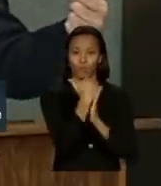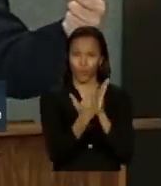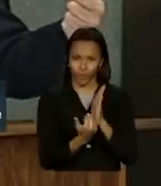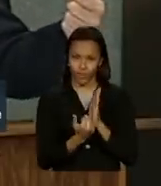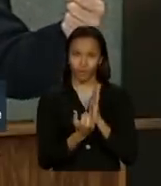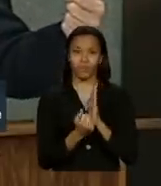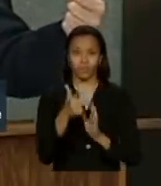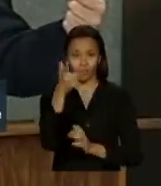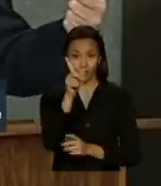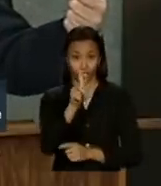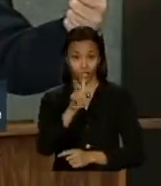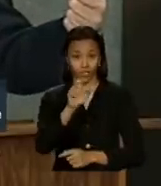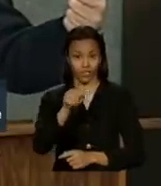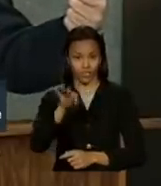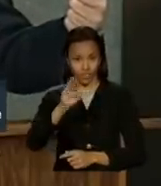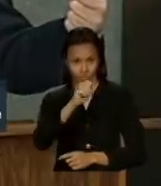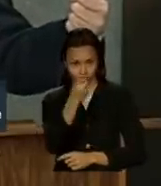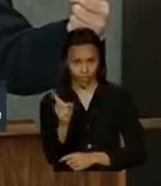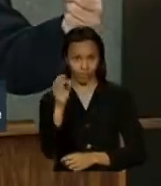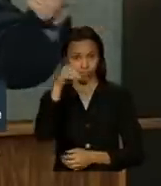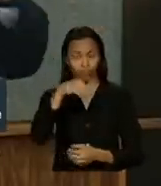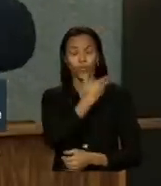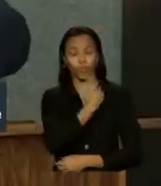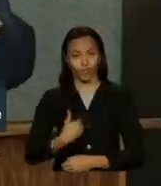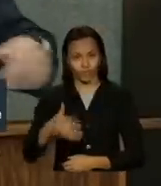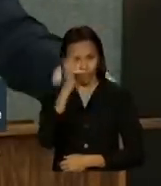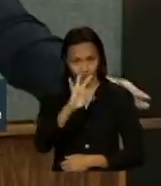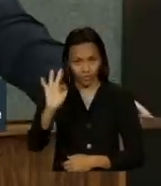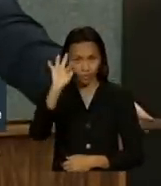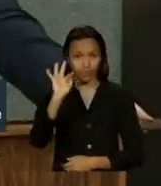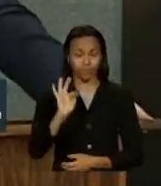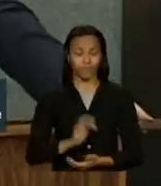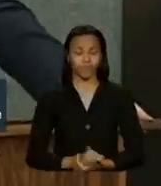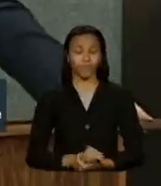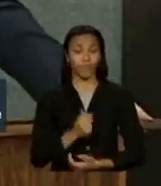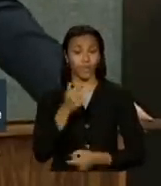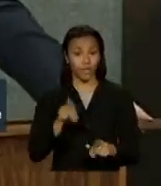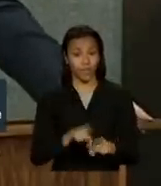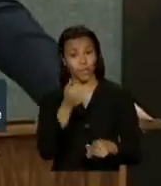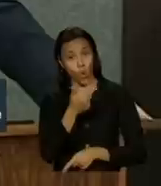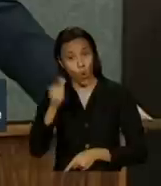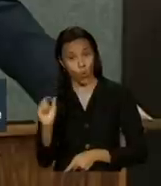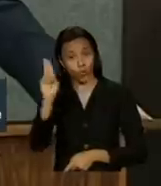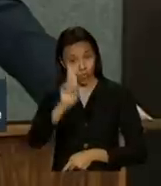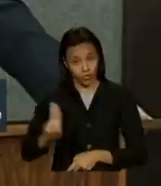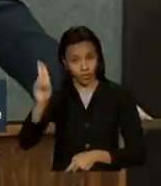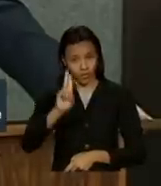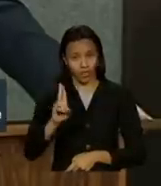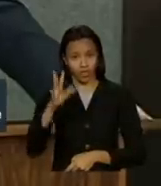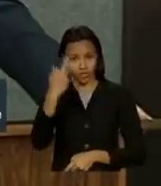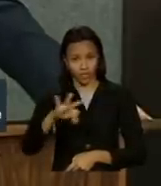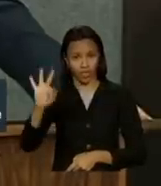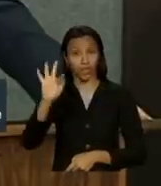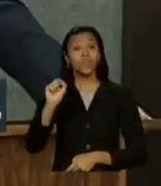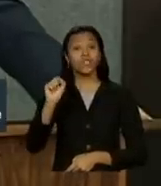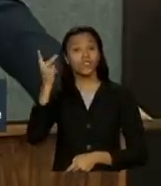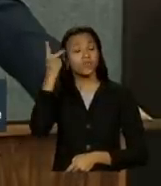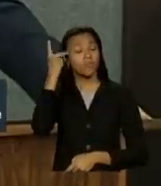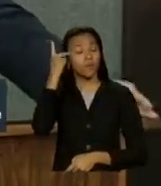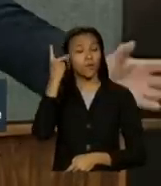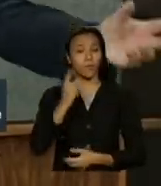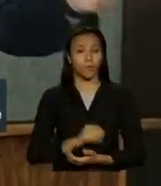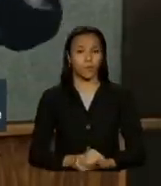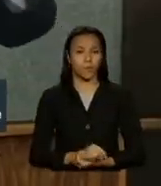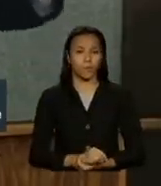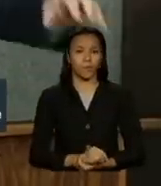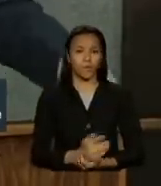no governo federal e e outro no na Universidade Federal de São Paulo